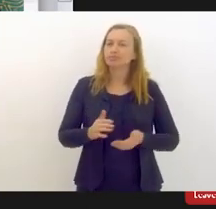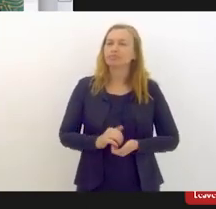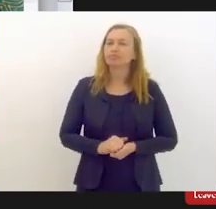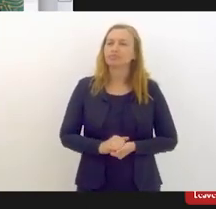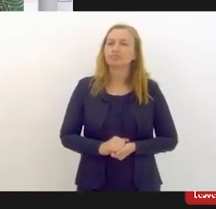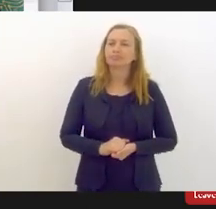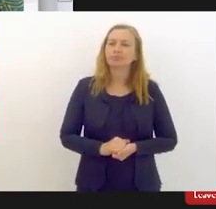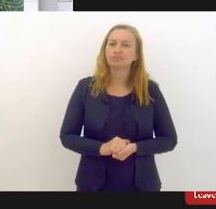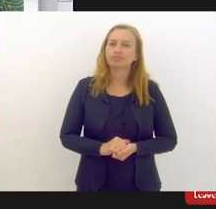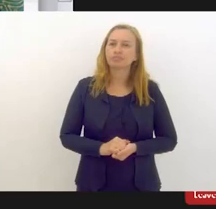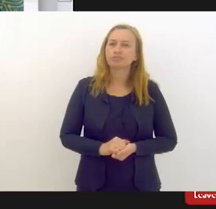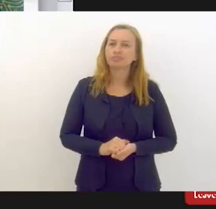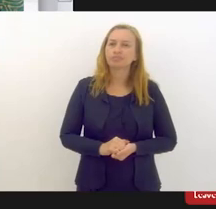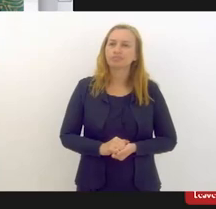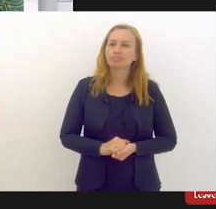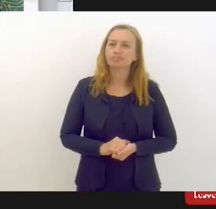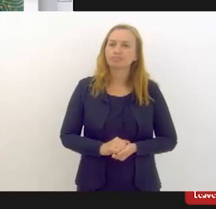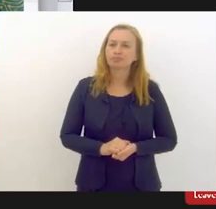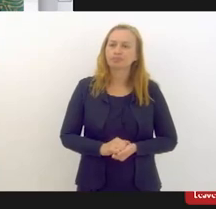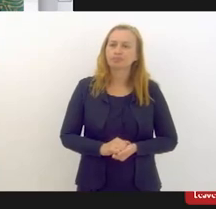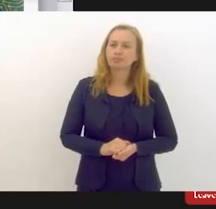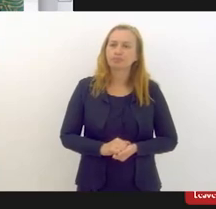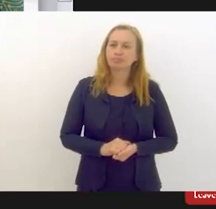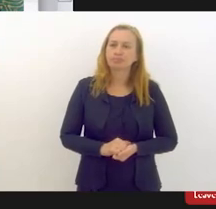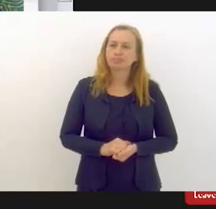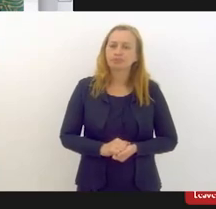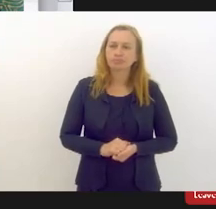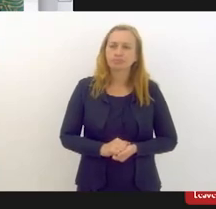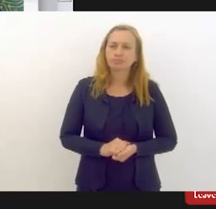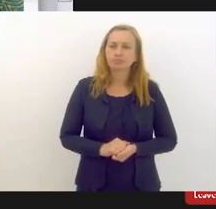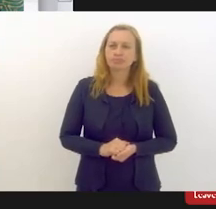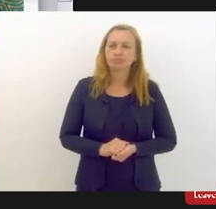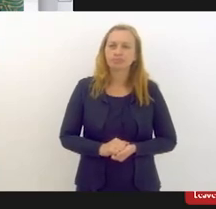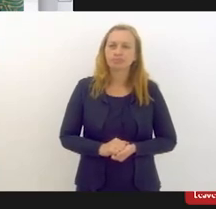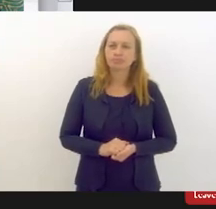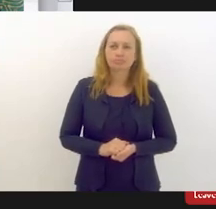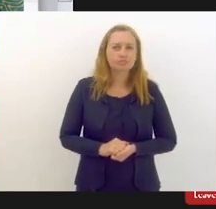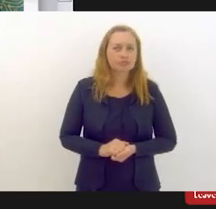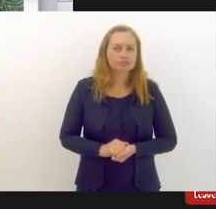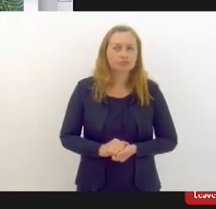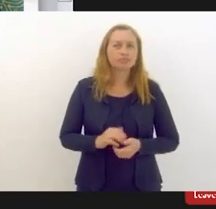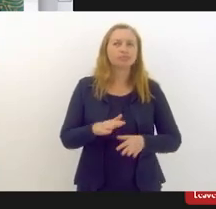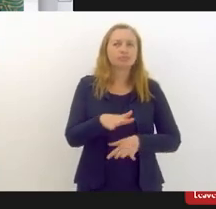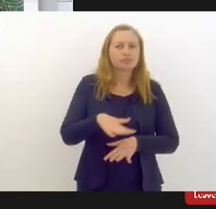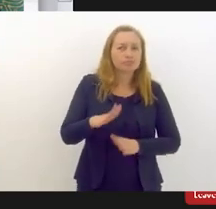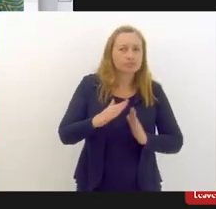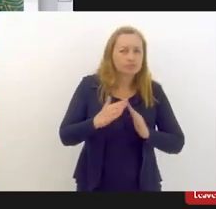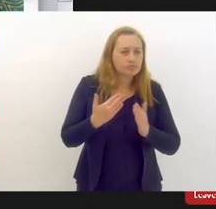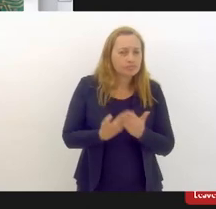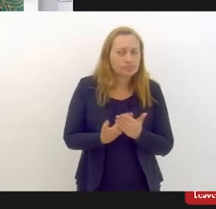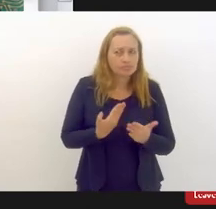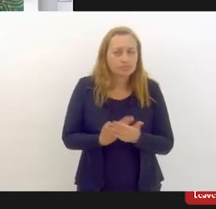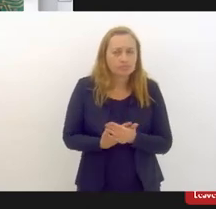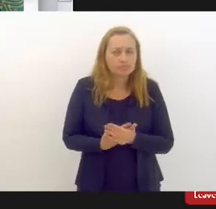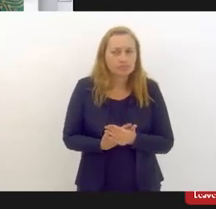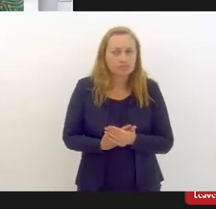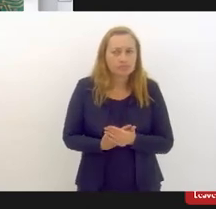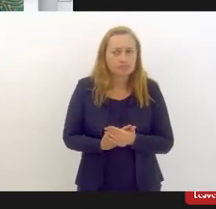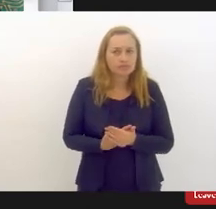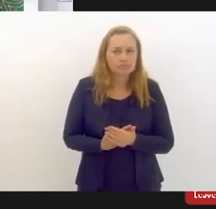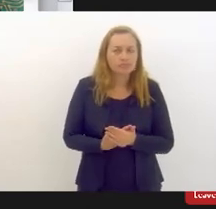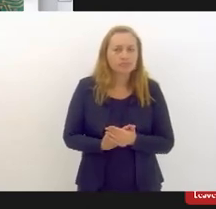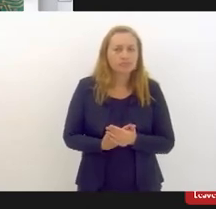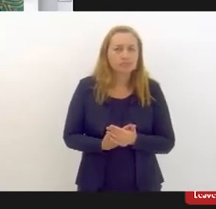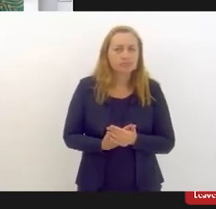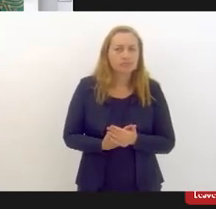com o apoio da SUPIE, a gente tem uma demanda grande das unidades escolares, o reparo das escolas,